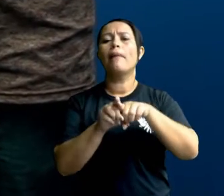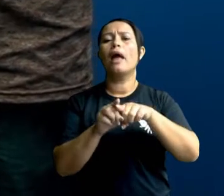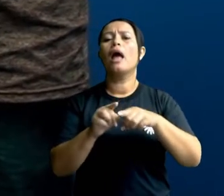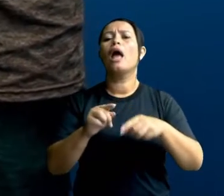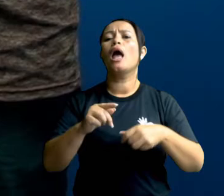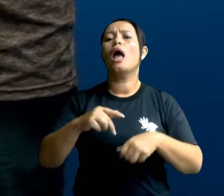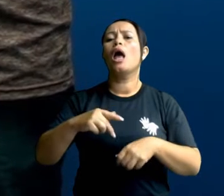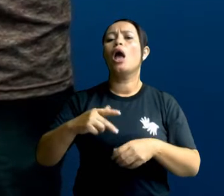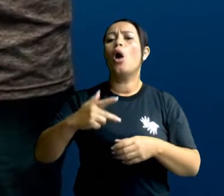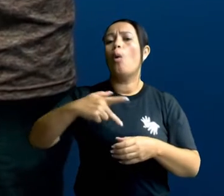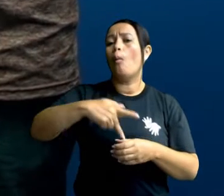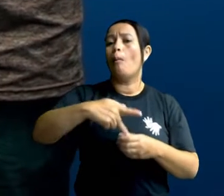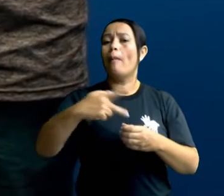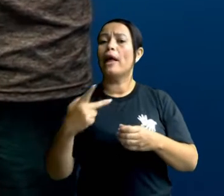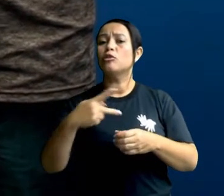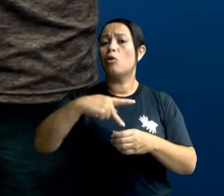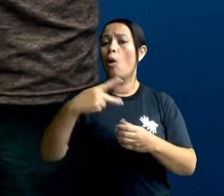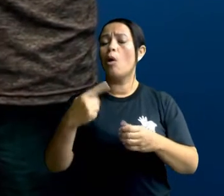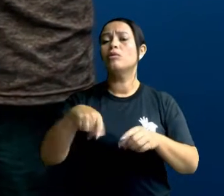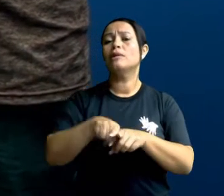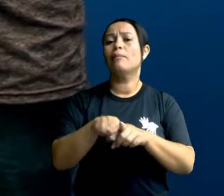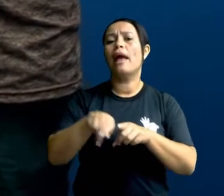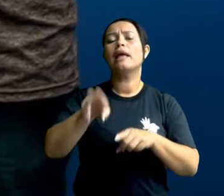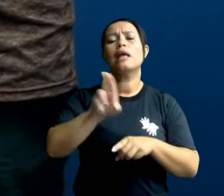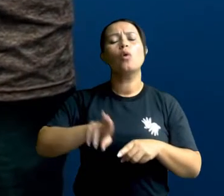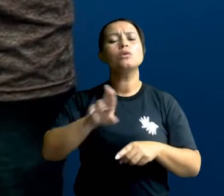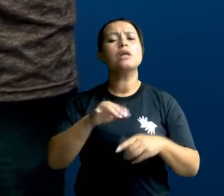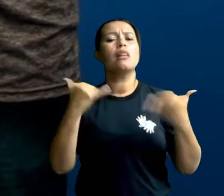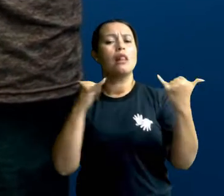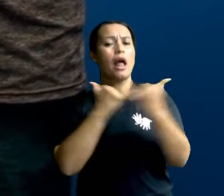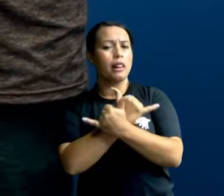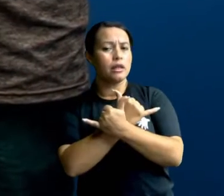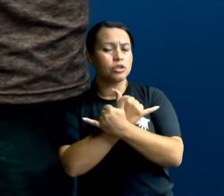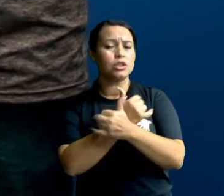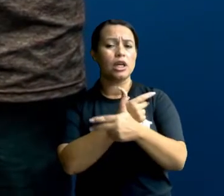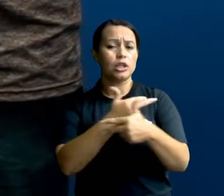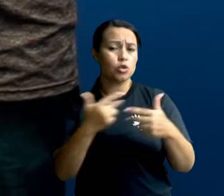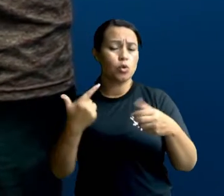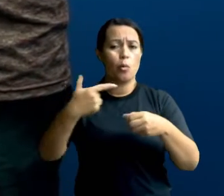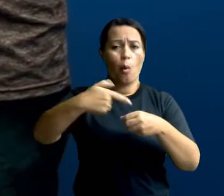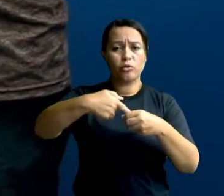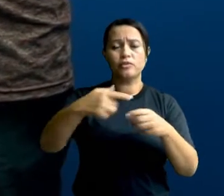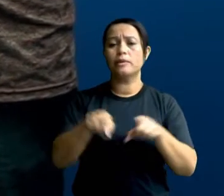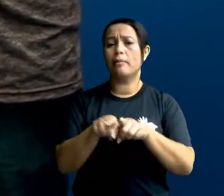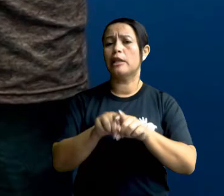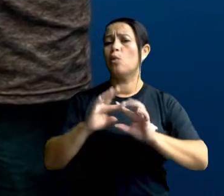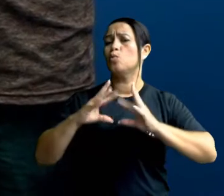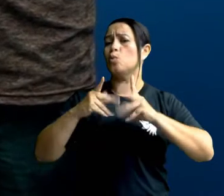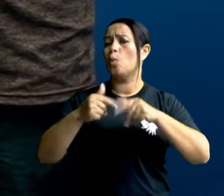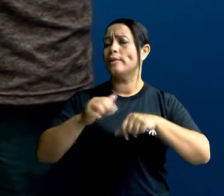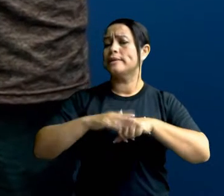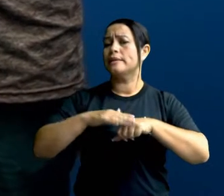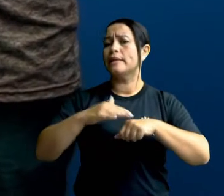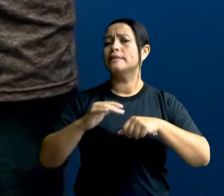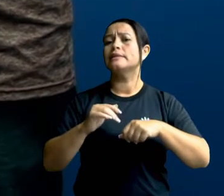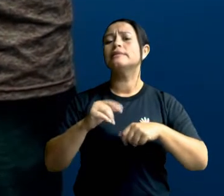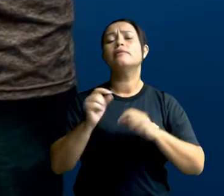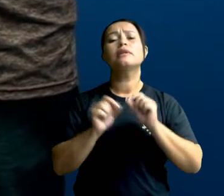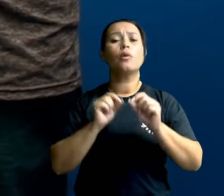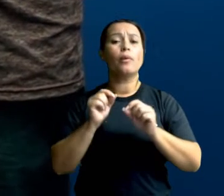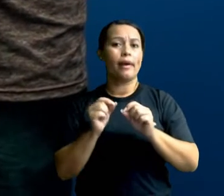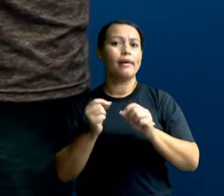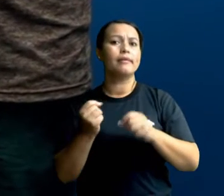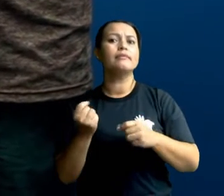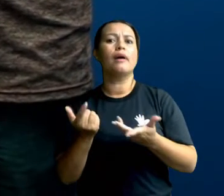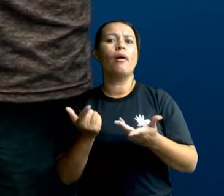o petróleo, que é utilizado na geração de energia, a produção de combustíveis. Então, todas essas atividades são